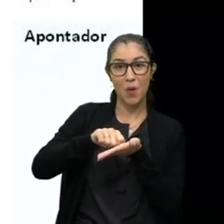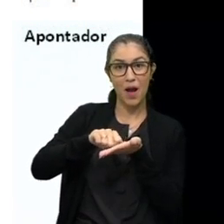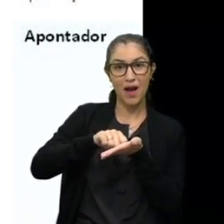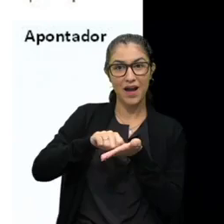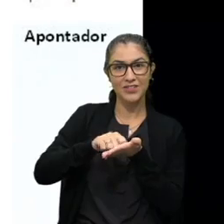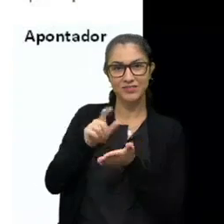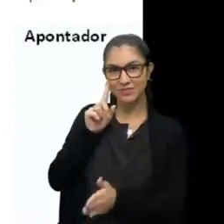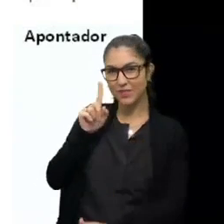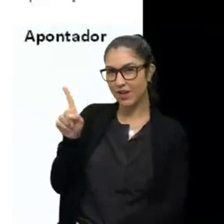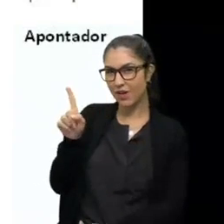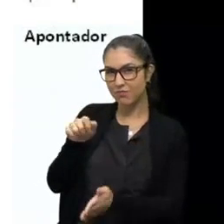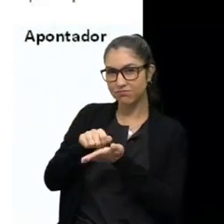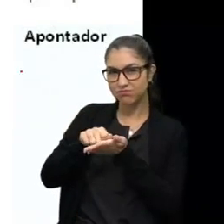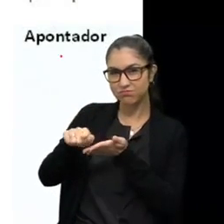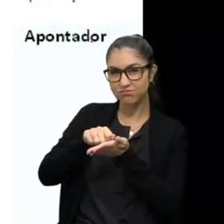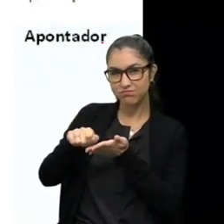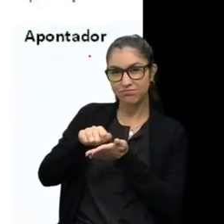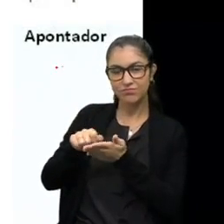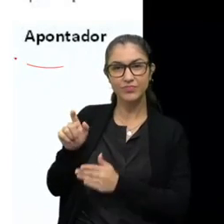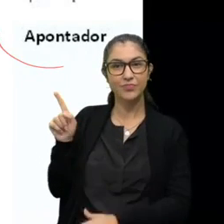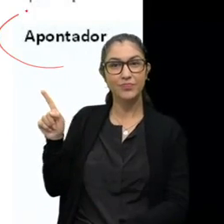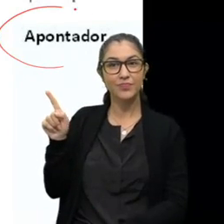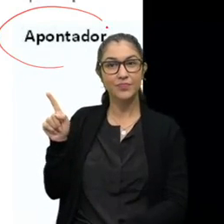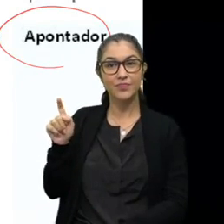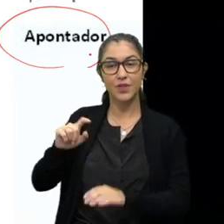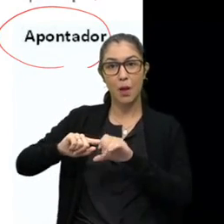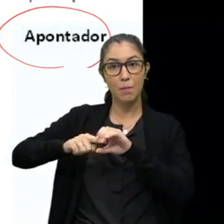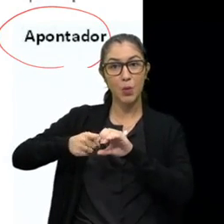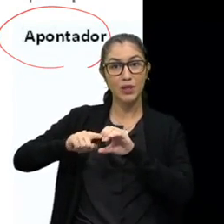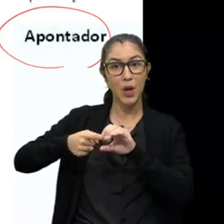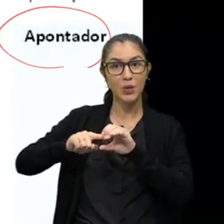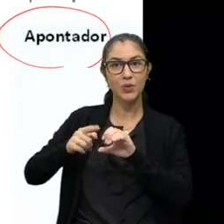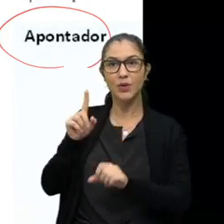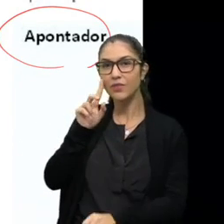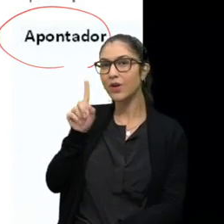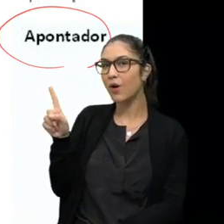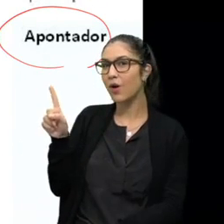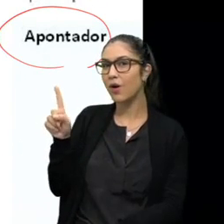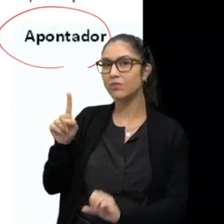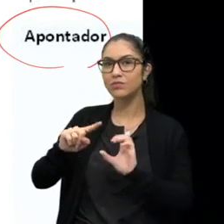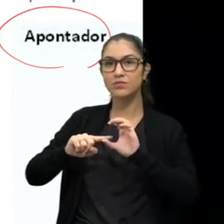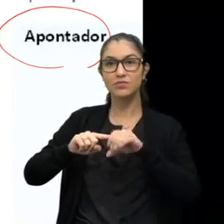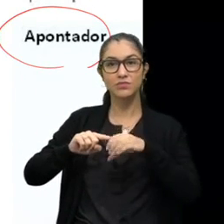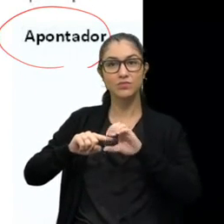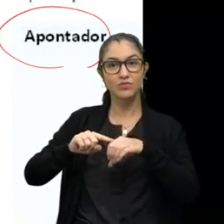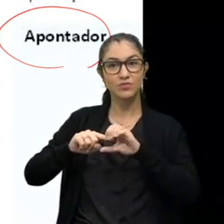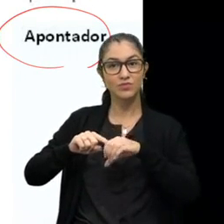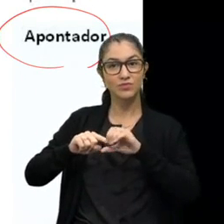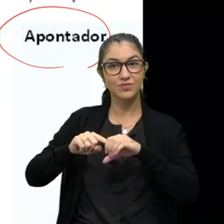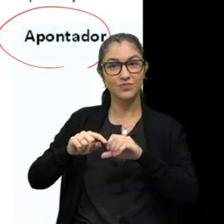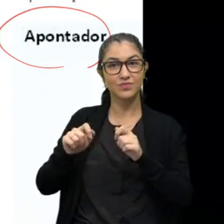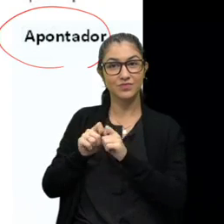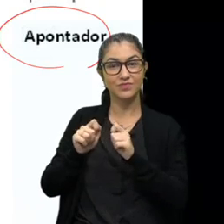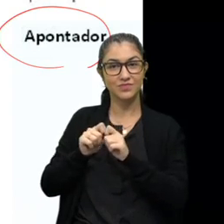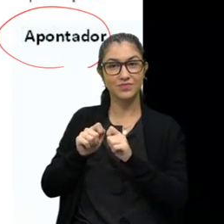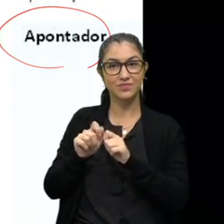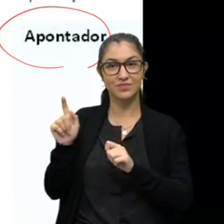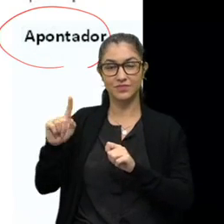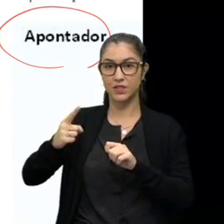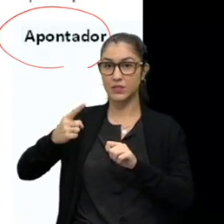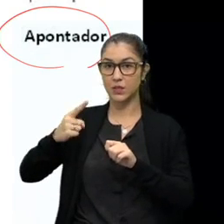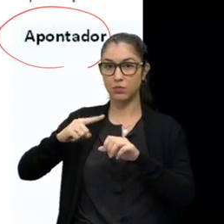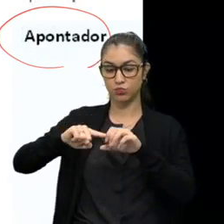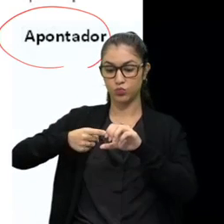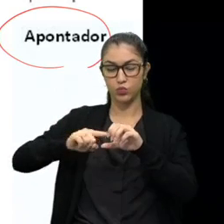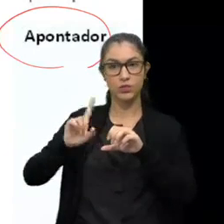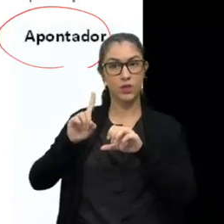borracha, olha para onde vai a borracha. Apontador, olha o que circula. É a mão que faz o papel do apontador, não é o